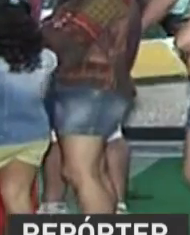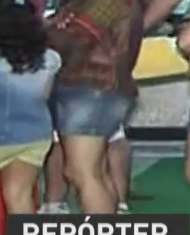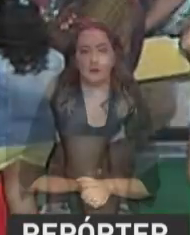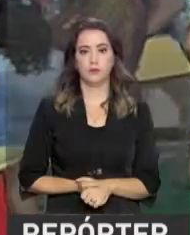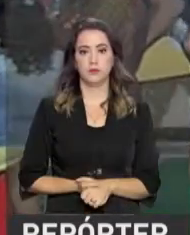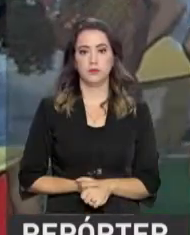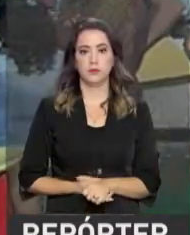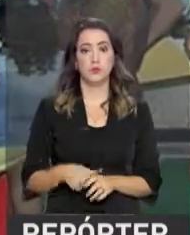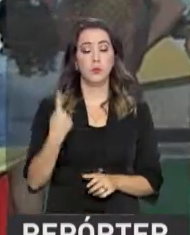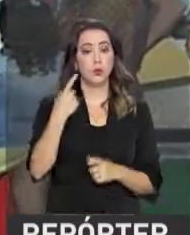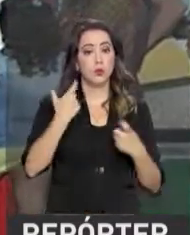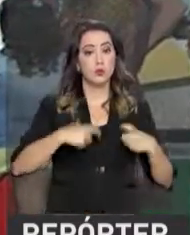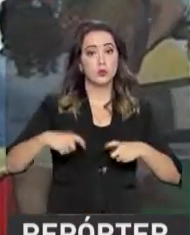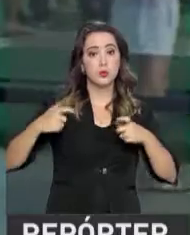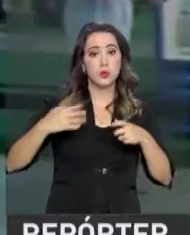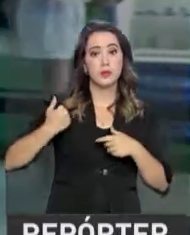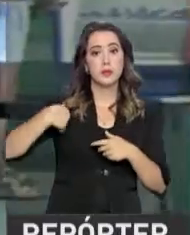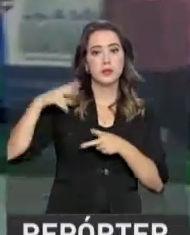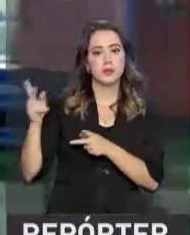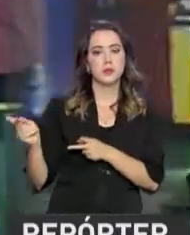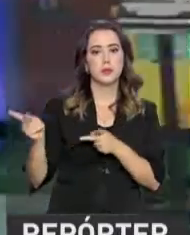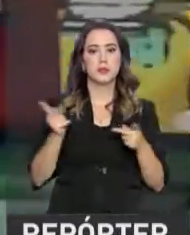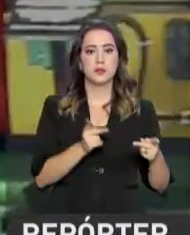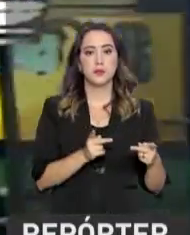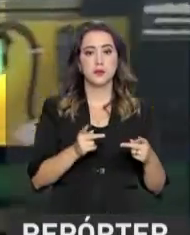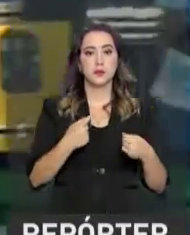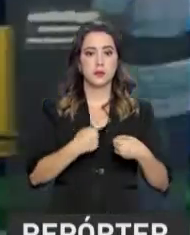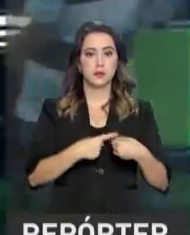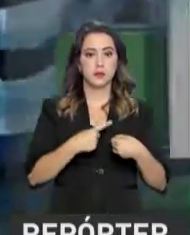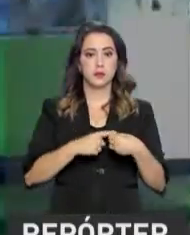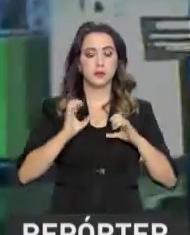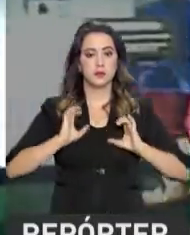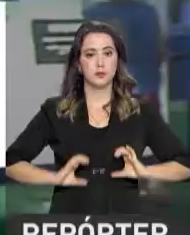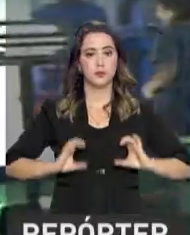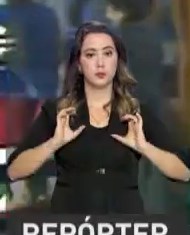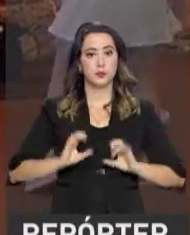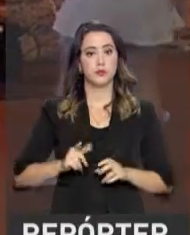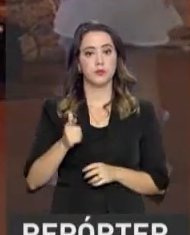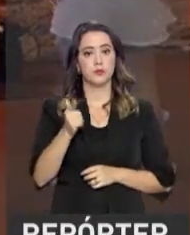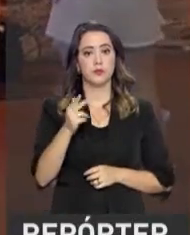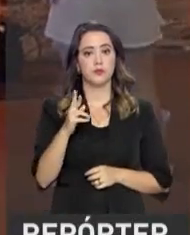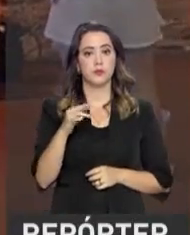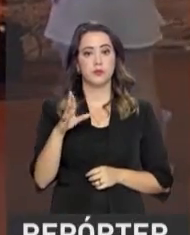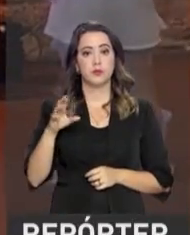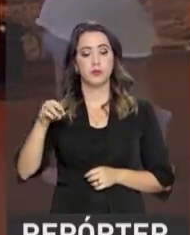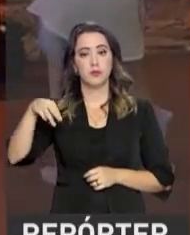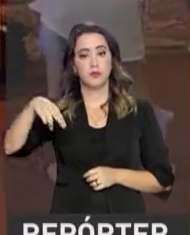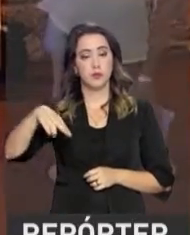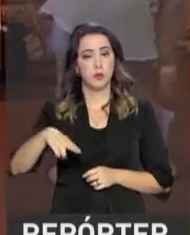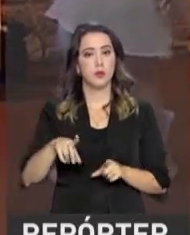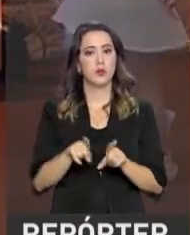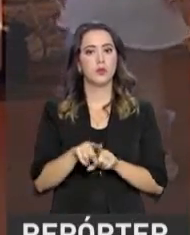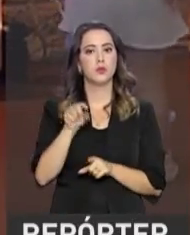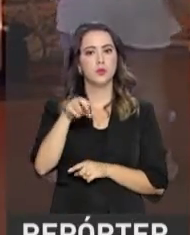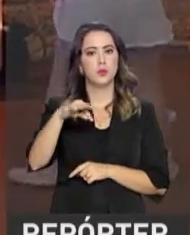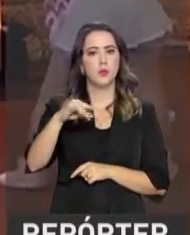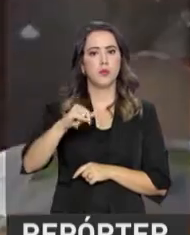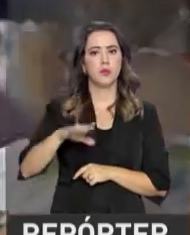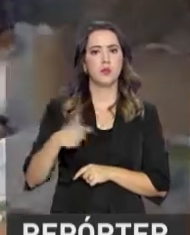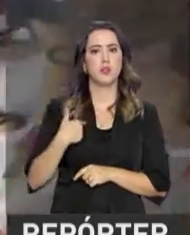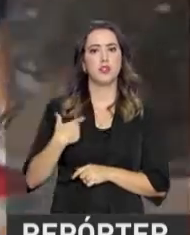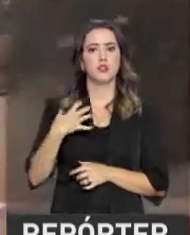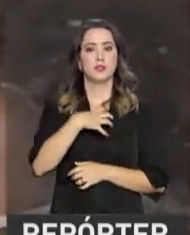Um dos espaços mais visitados na Vila Cidadã é o Green Nation, um passeio que mexe com as